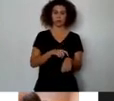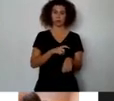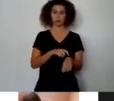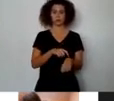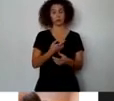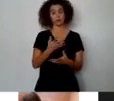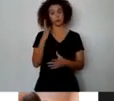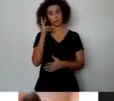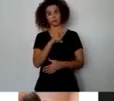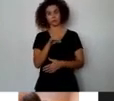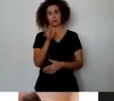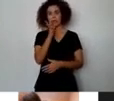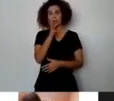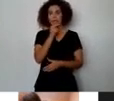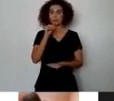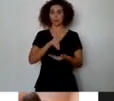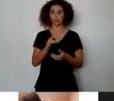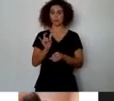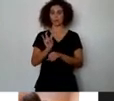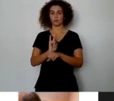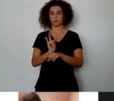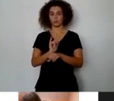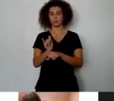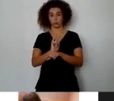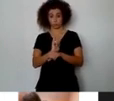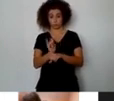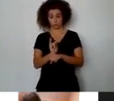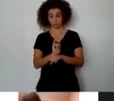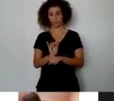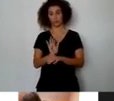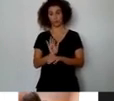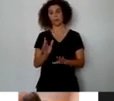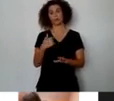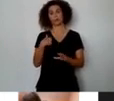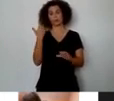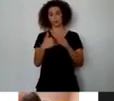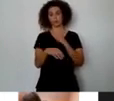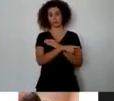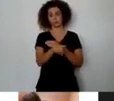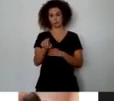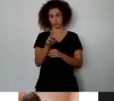pouquinho. Mas eu vou mandar para vocês pelo Simpla, tá?